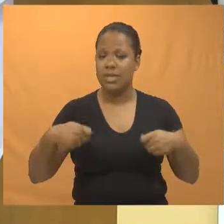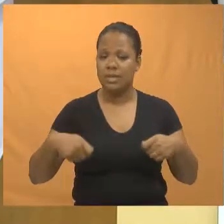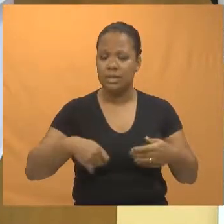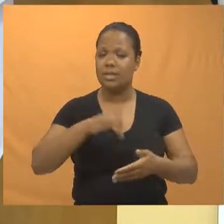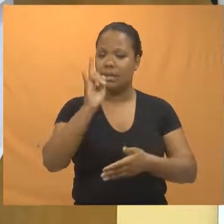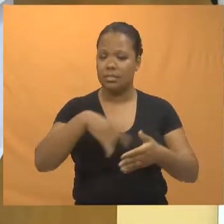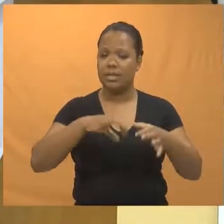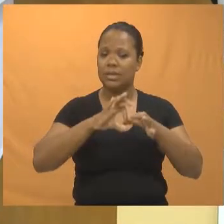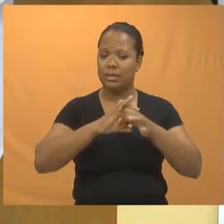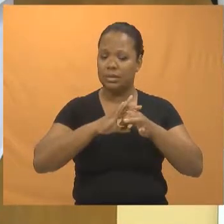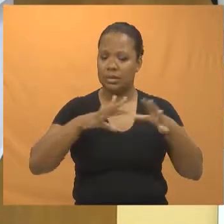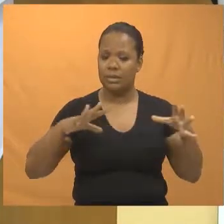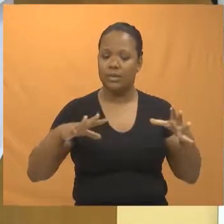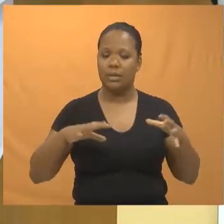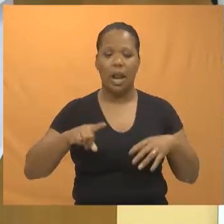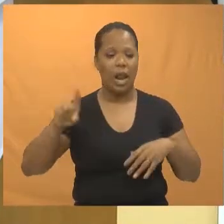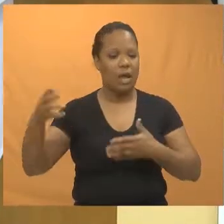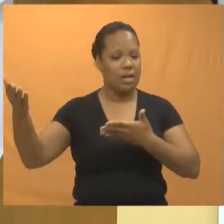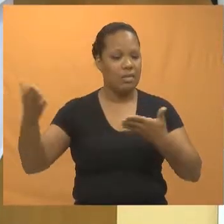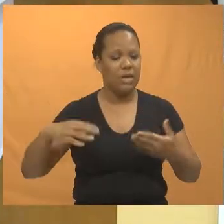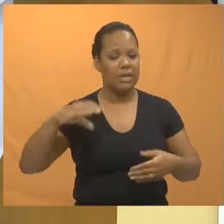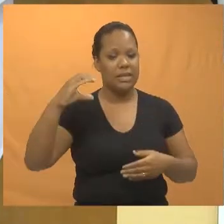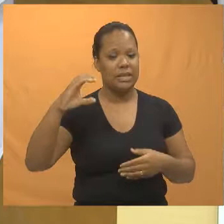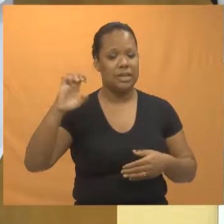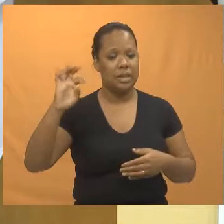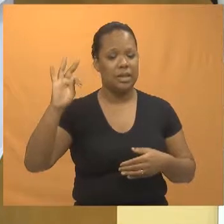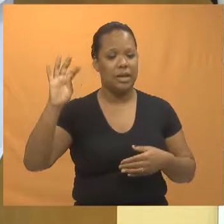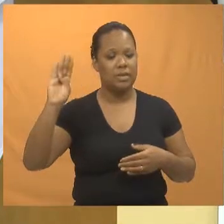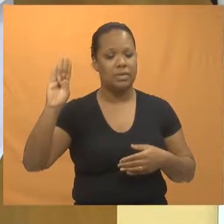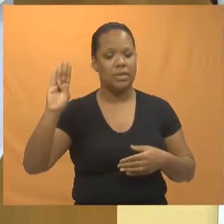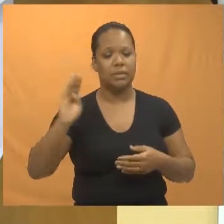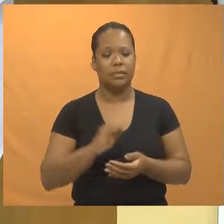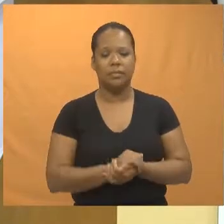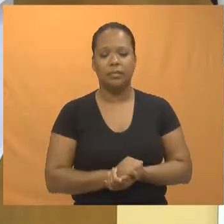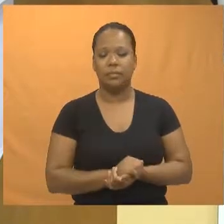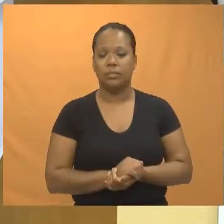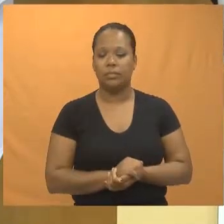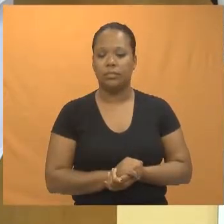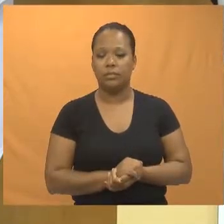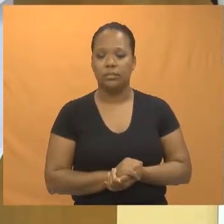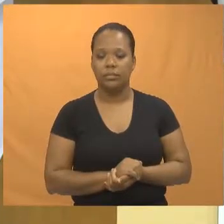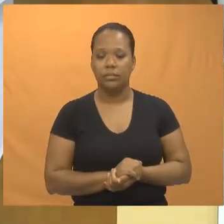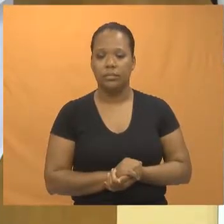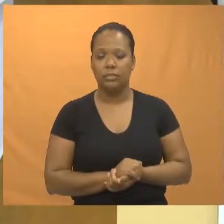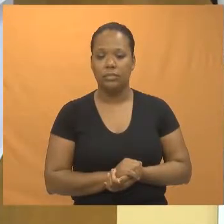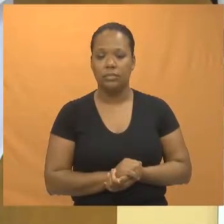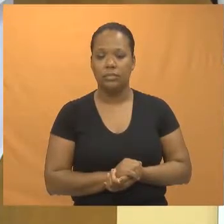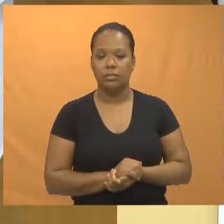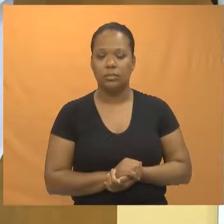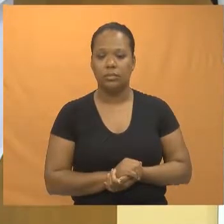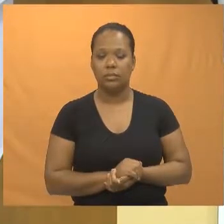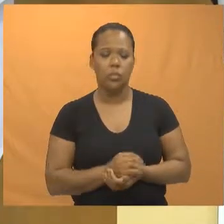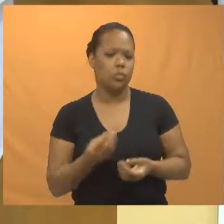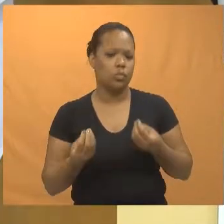das certidões que serão emitidas pela CETESB. E mais, no caso, e